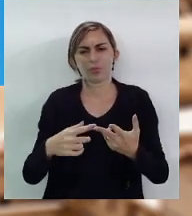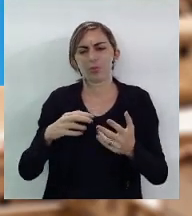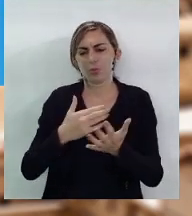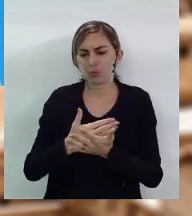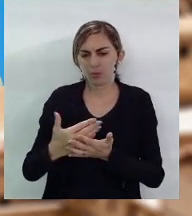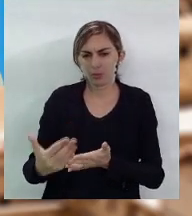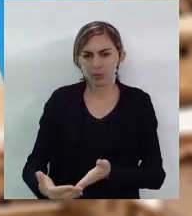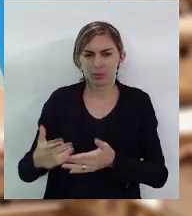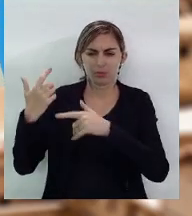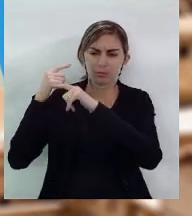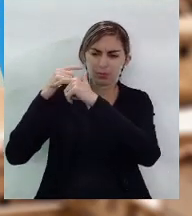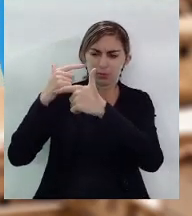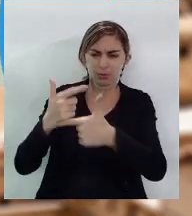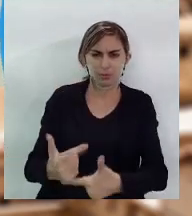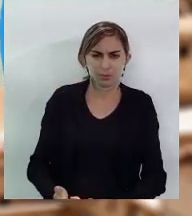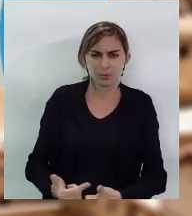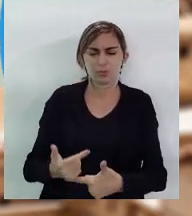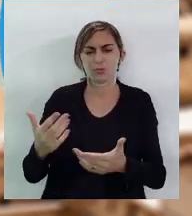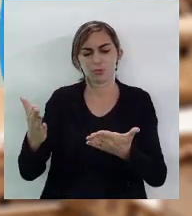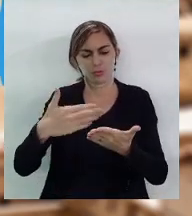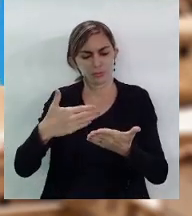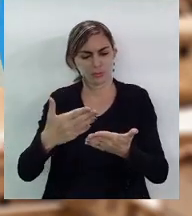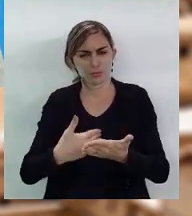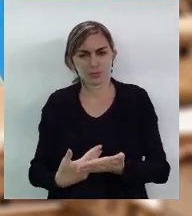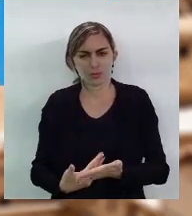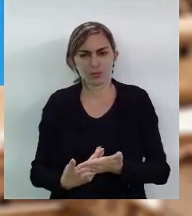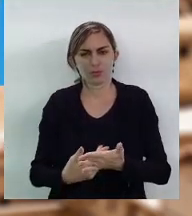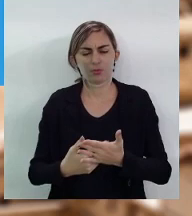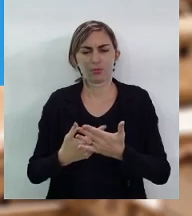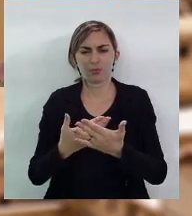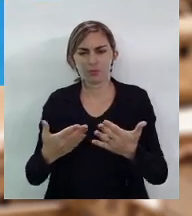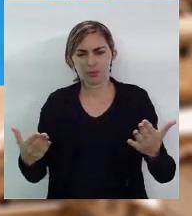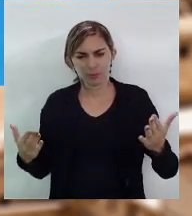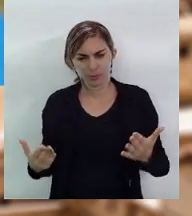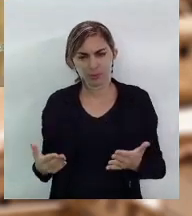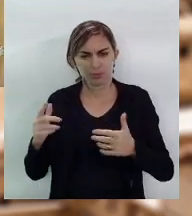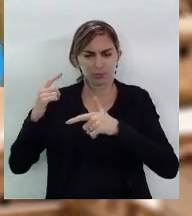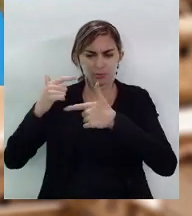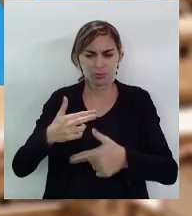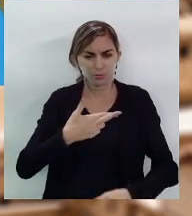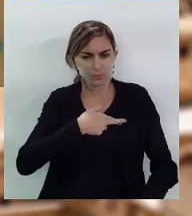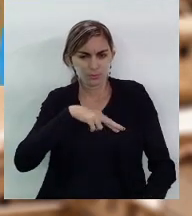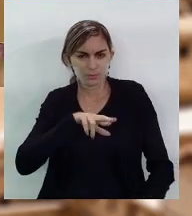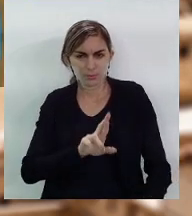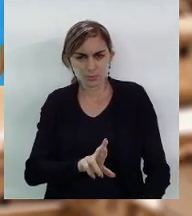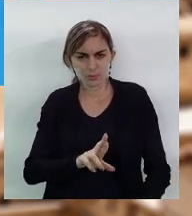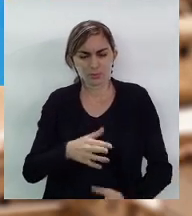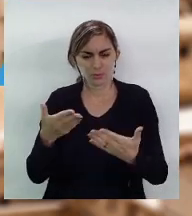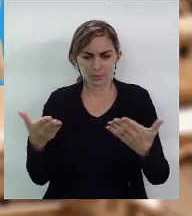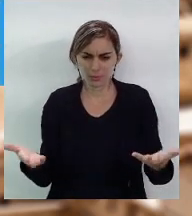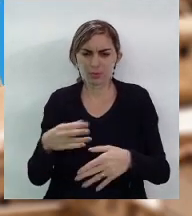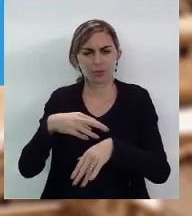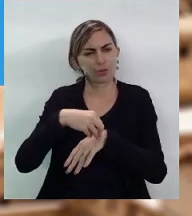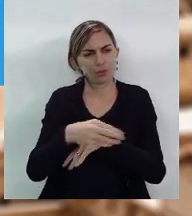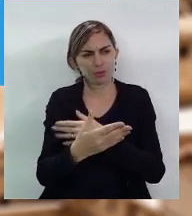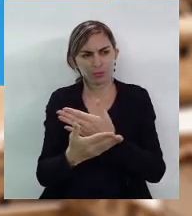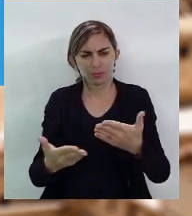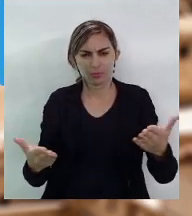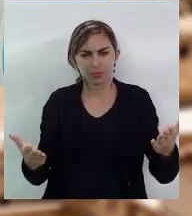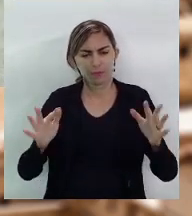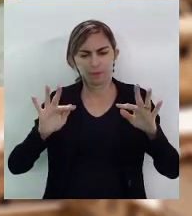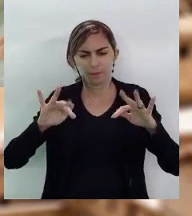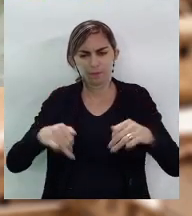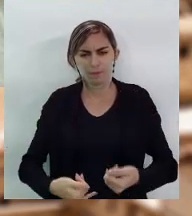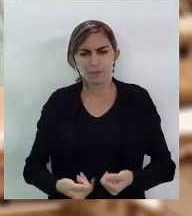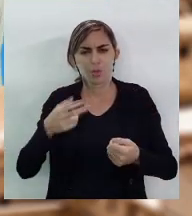origem, as tradições, livros sagrados de determinada tradição religiosa. E aqui eu trago para vocês, para